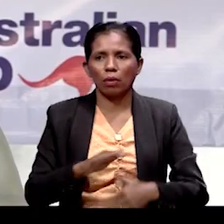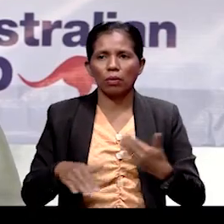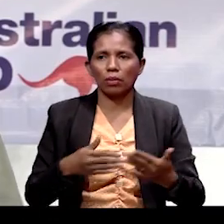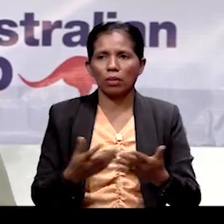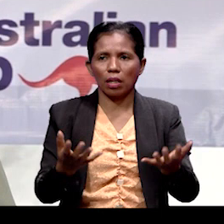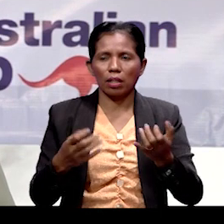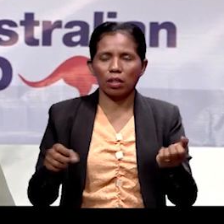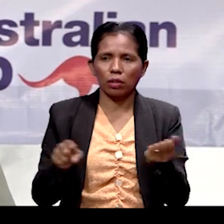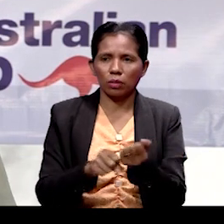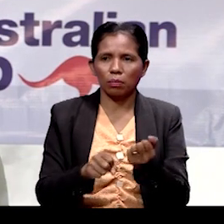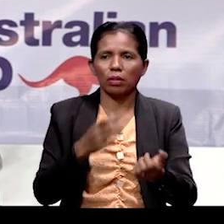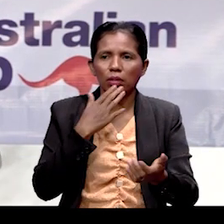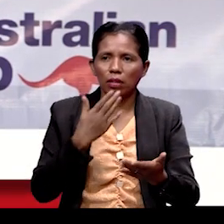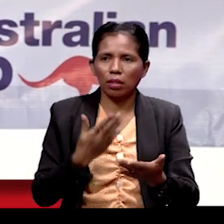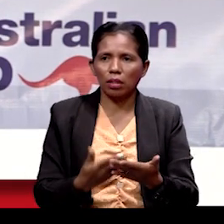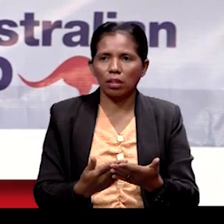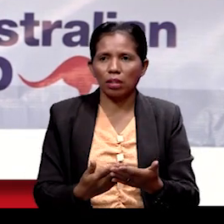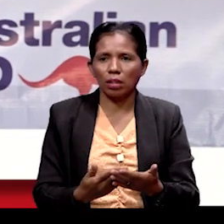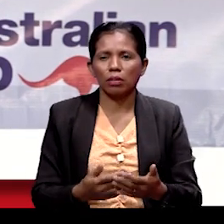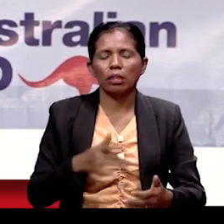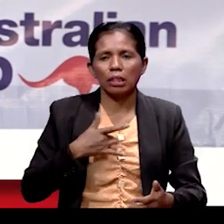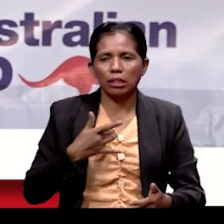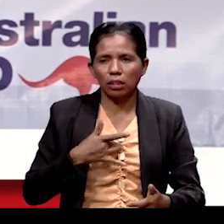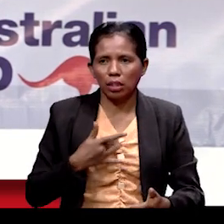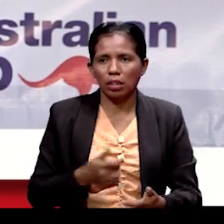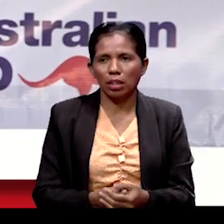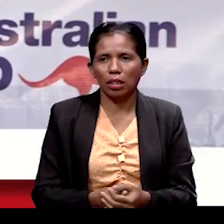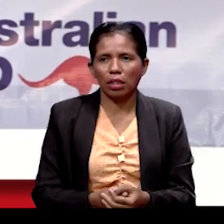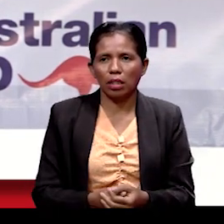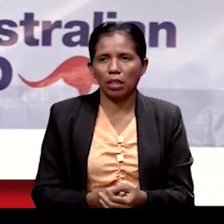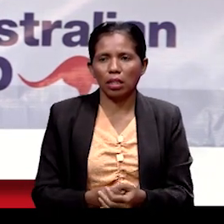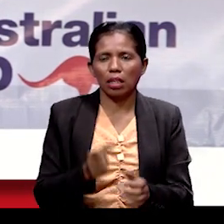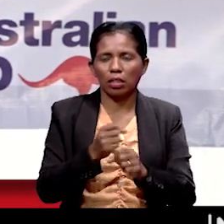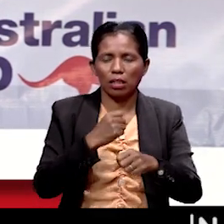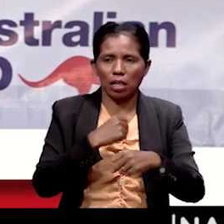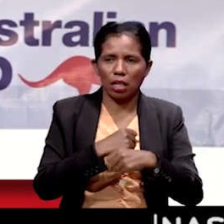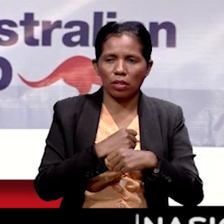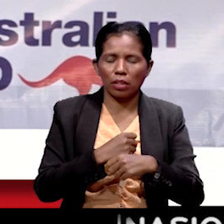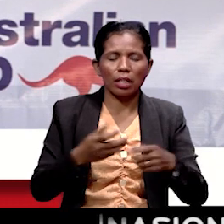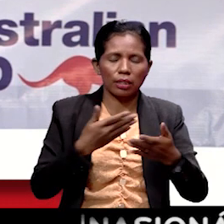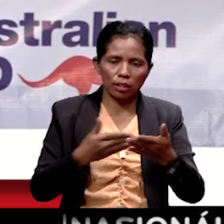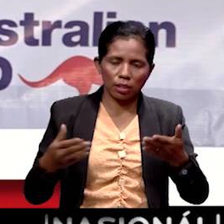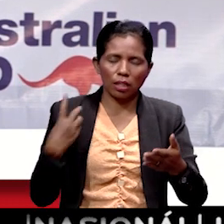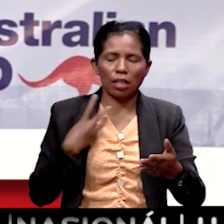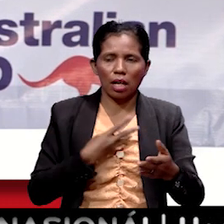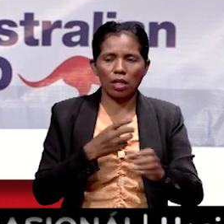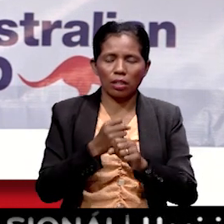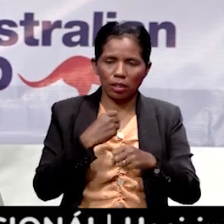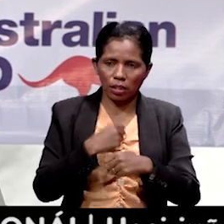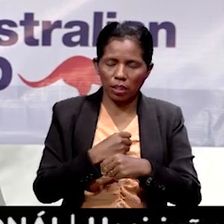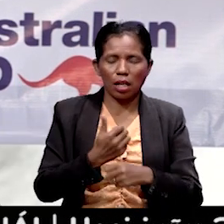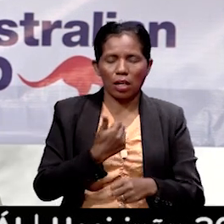contribuição dia, ho de sinti kataka, obra ser nebe mahalo ne, e tenia, e haunia